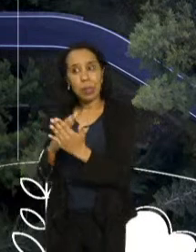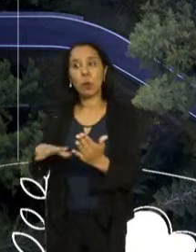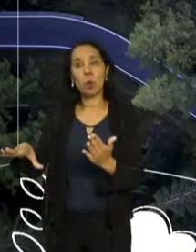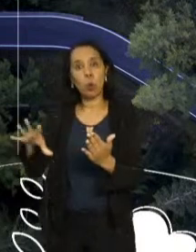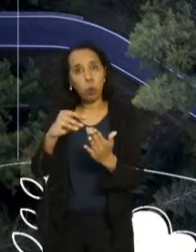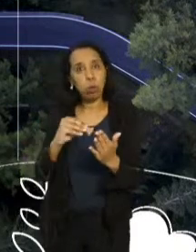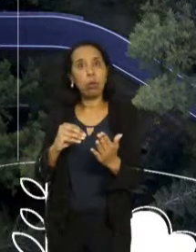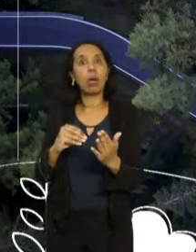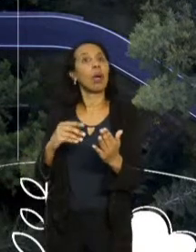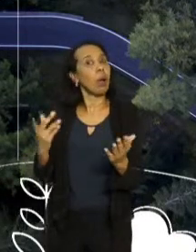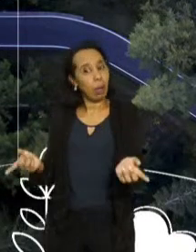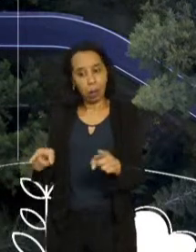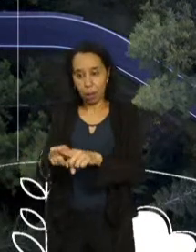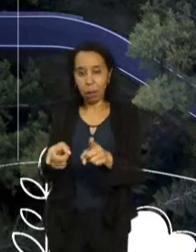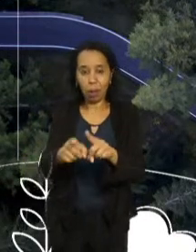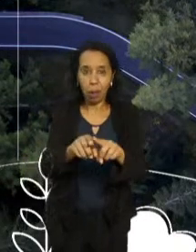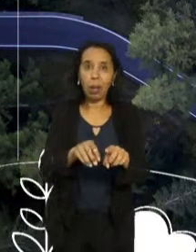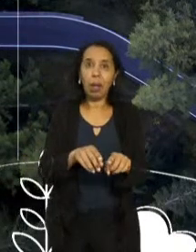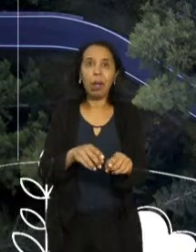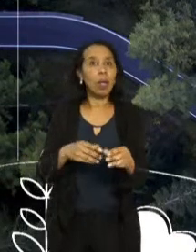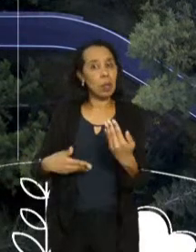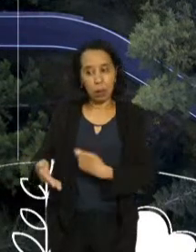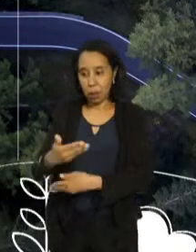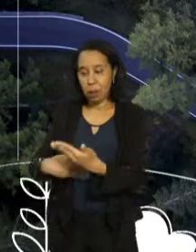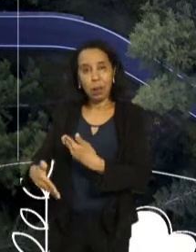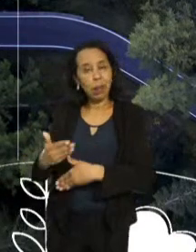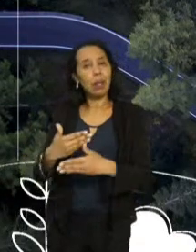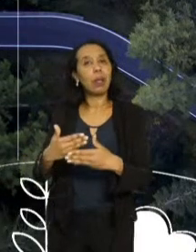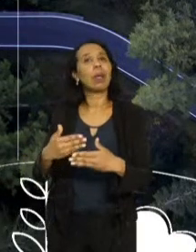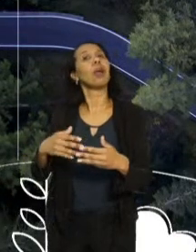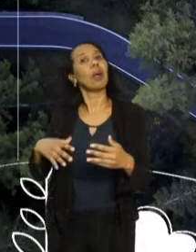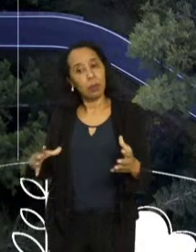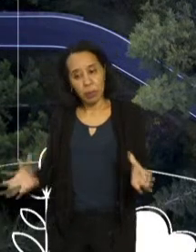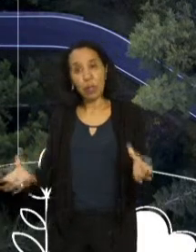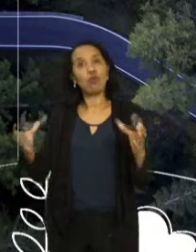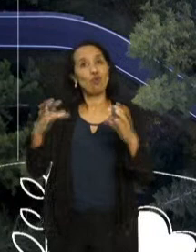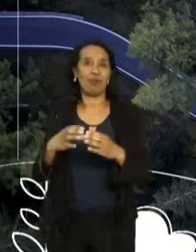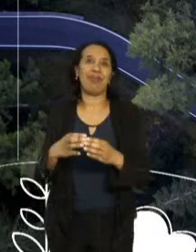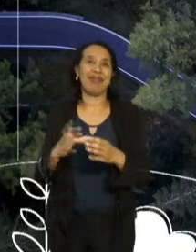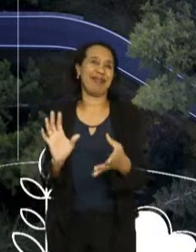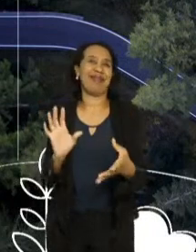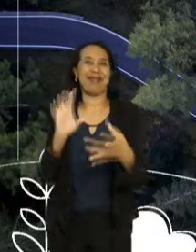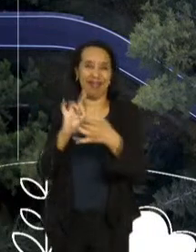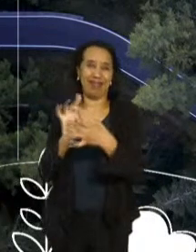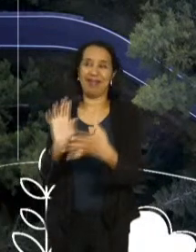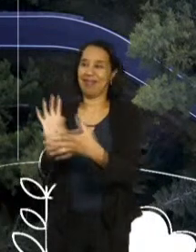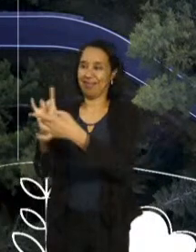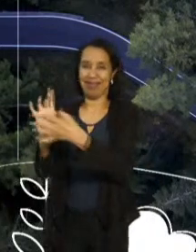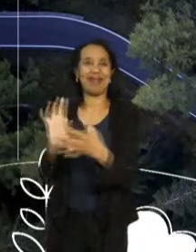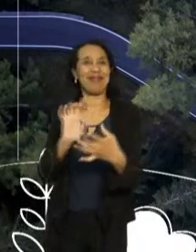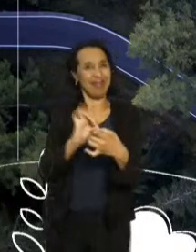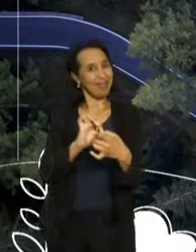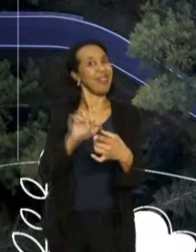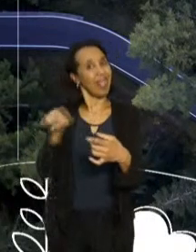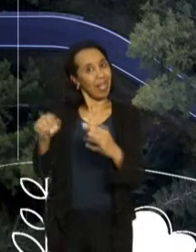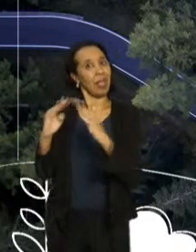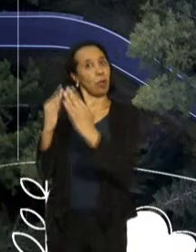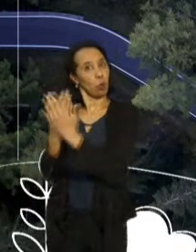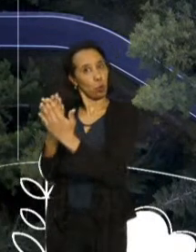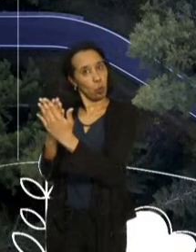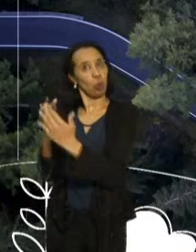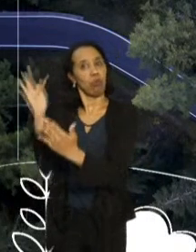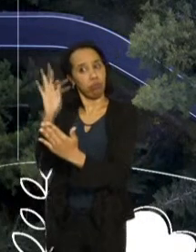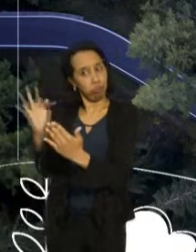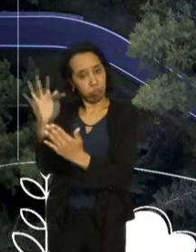só a parceria entre entes privados, entre a academia. A gente precisa juntar essas três esferas, que é onde a gente vai conseguir